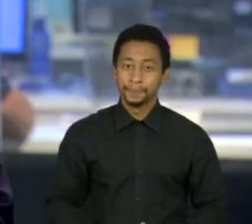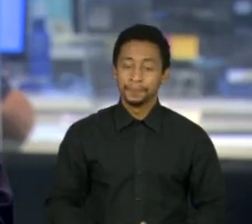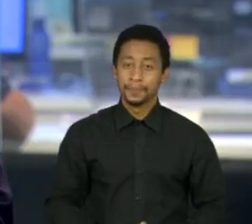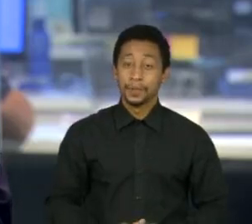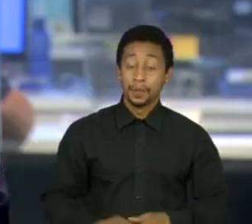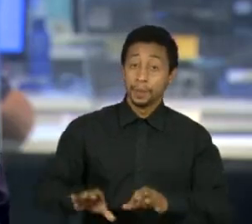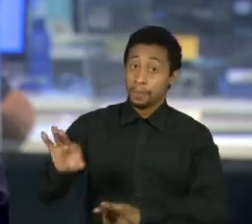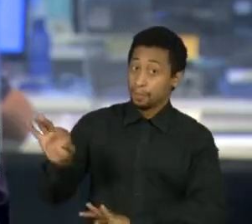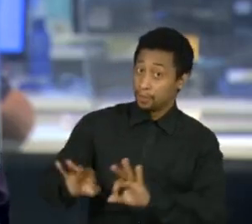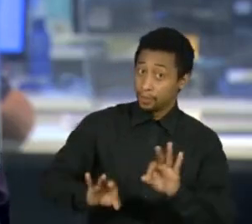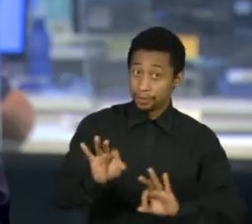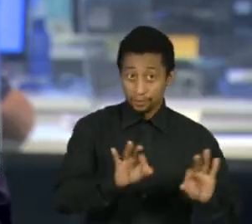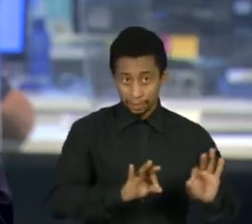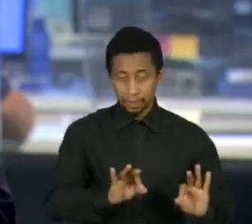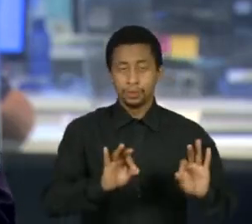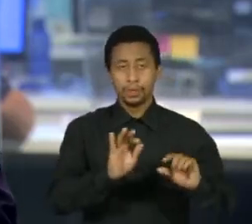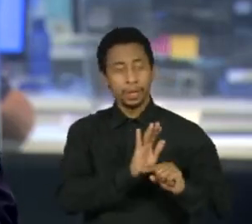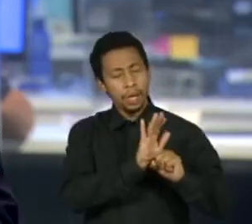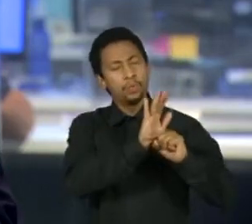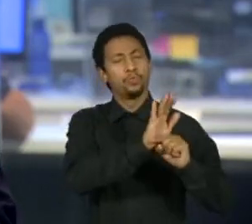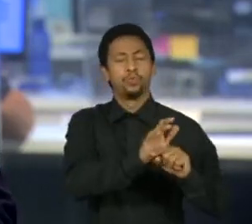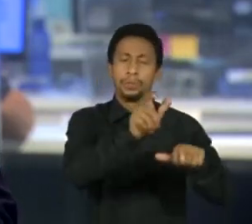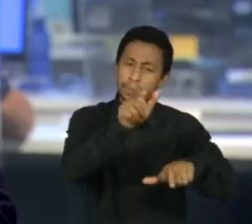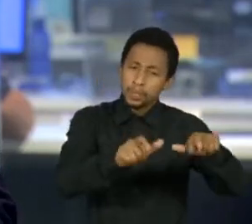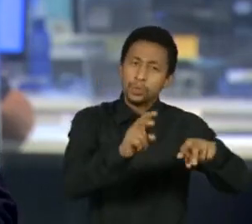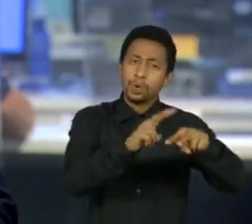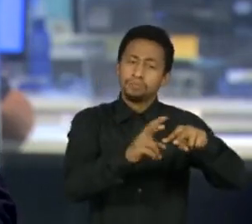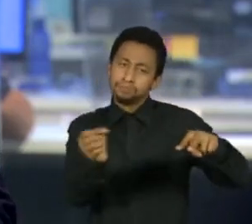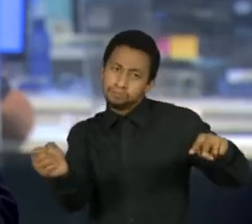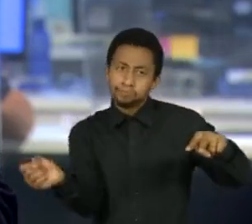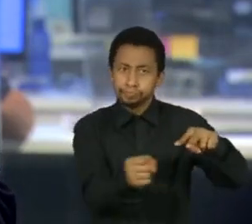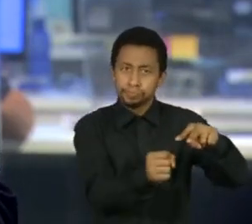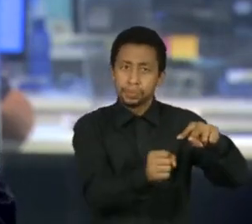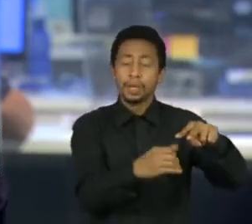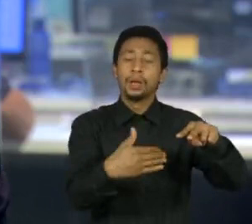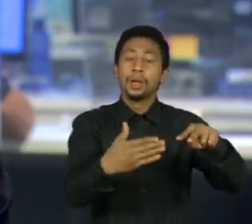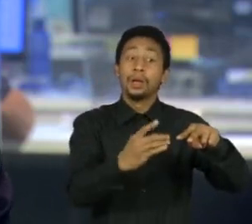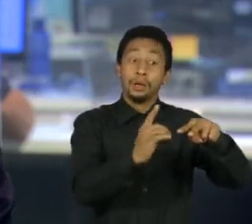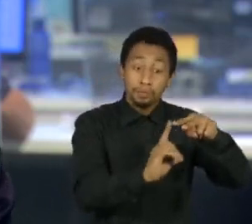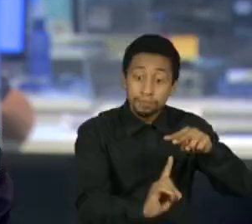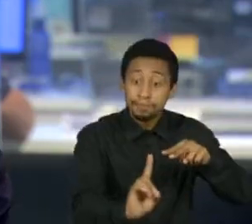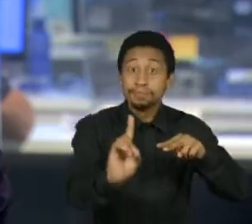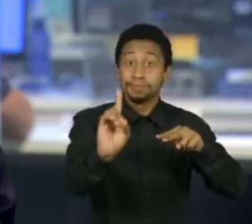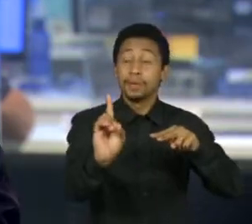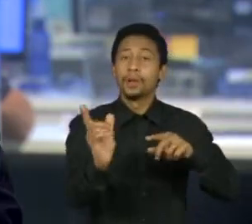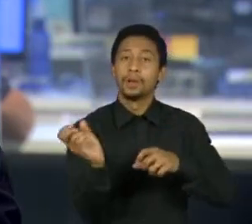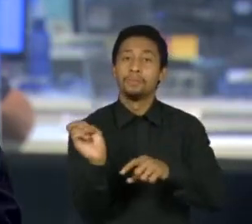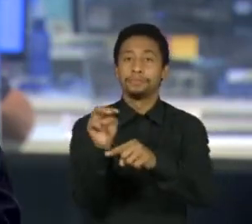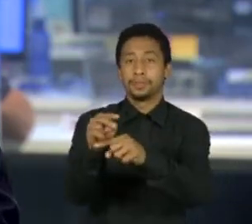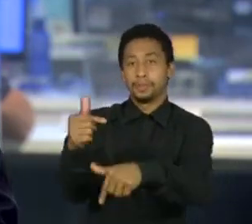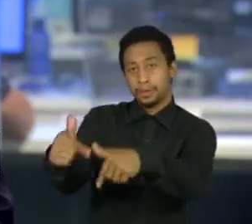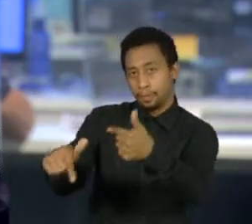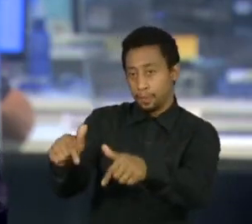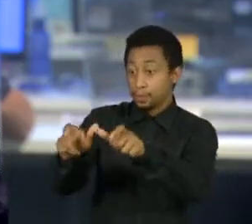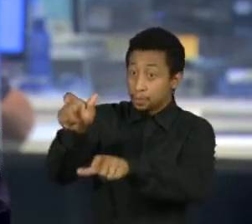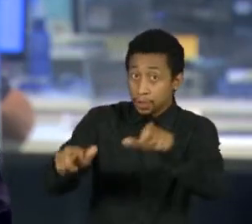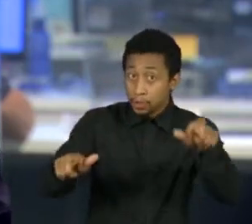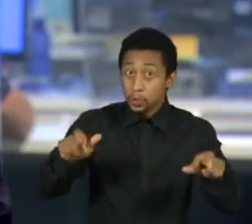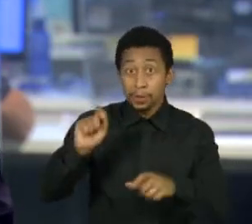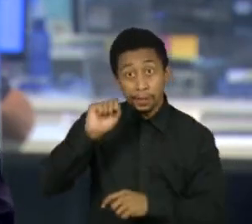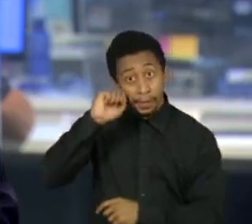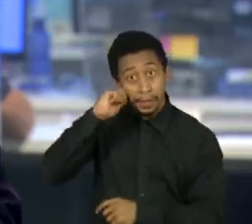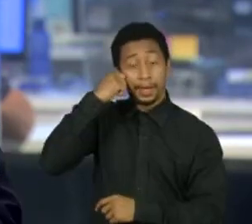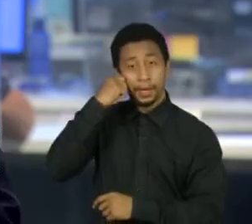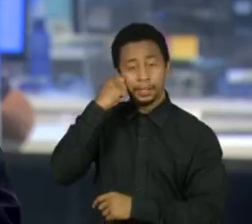Projetos que ajudam quem cumpriu pena a retomar a vida e conseguir trabalho, em particular pessoas negras, têm chance de obter um reforço